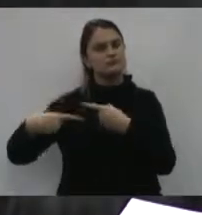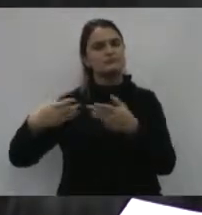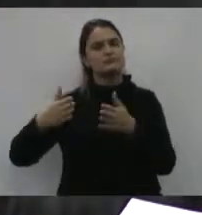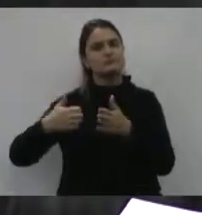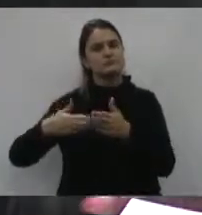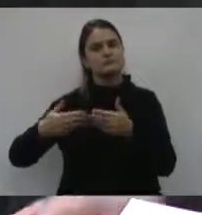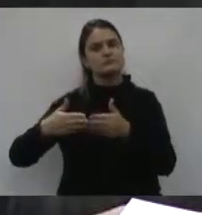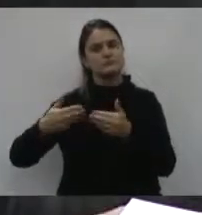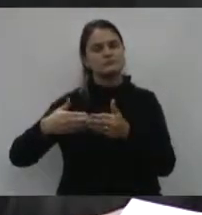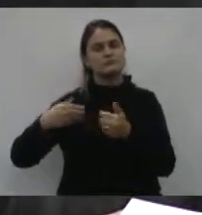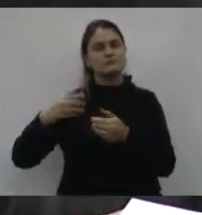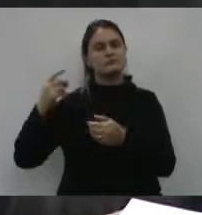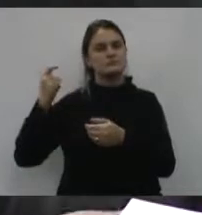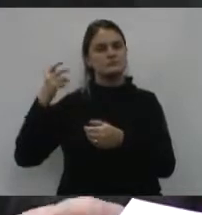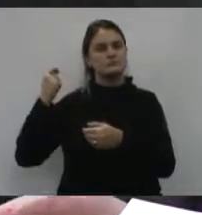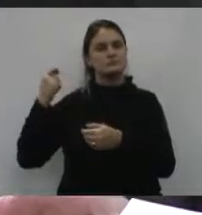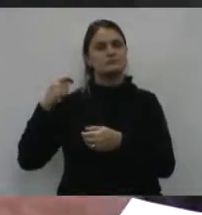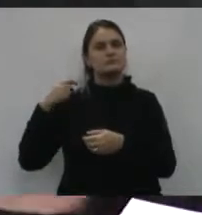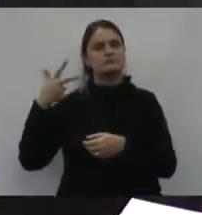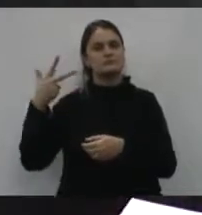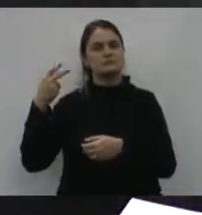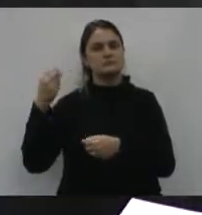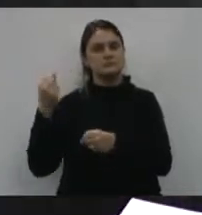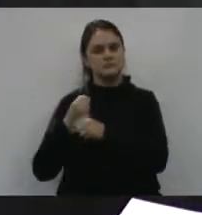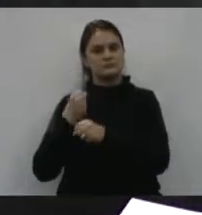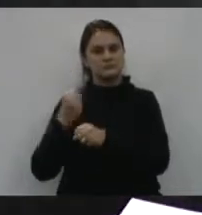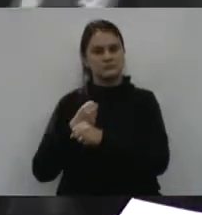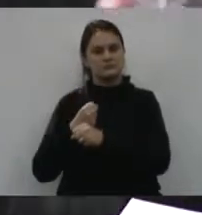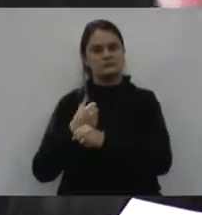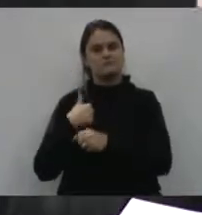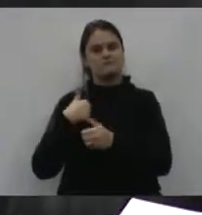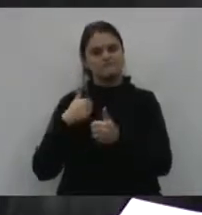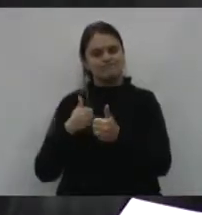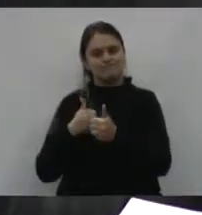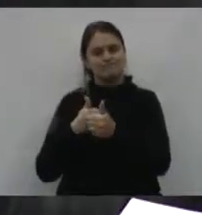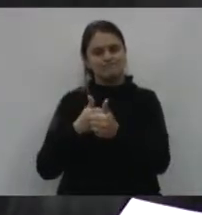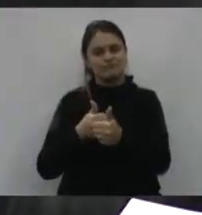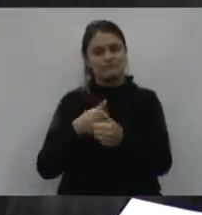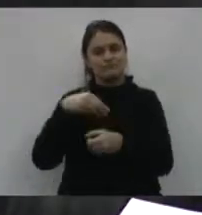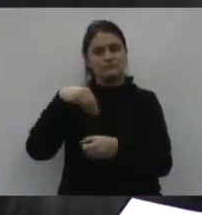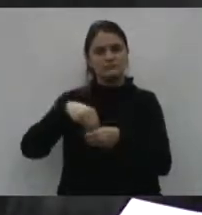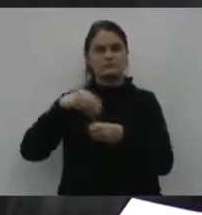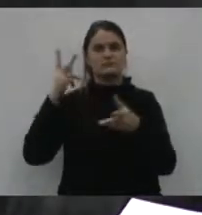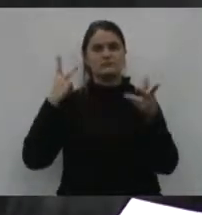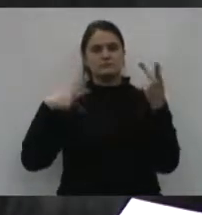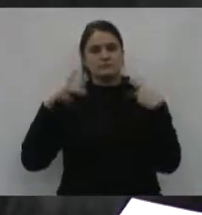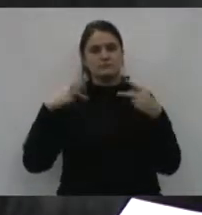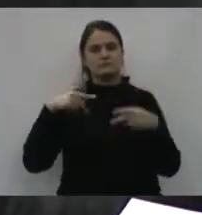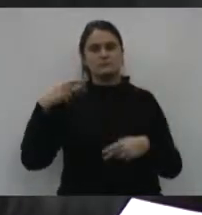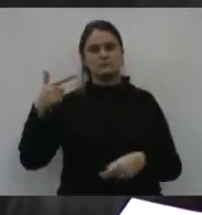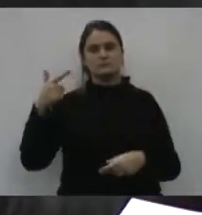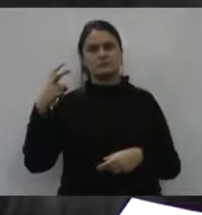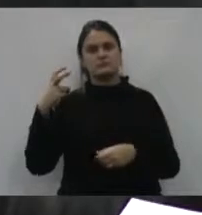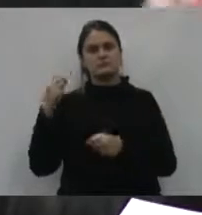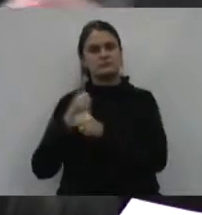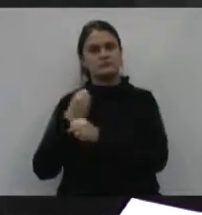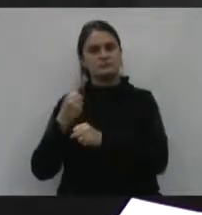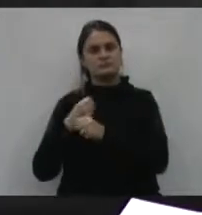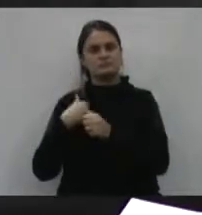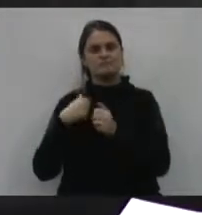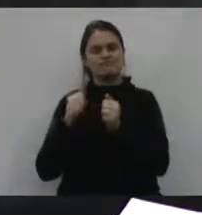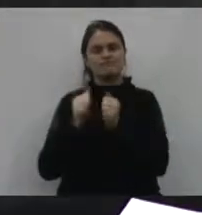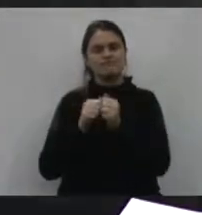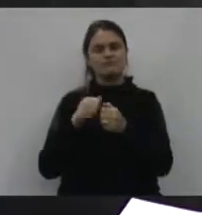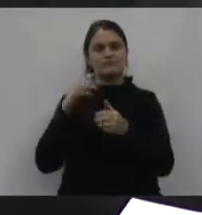discutida, solicitada, há mais de 30 anos, o que eu acompanho diretamente na política há mais de 25